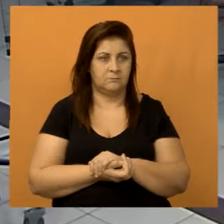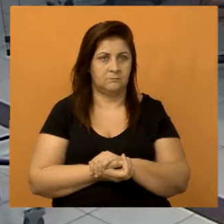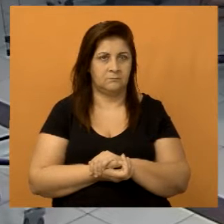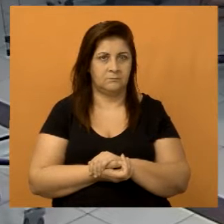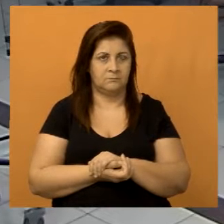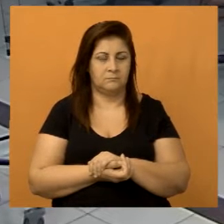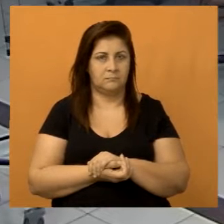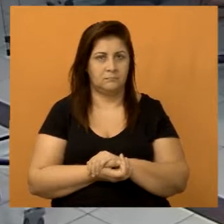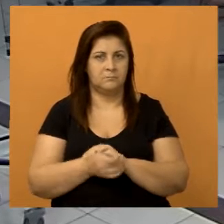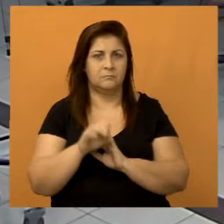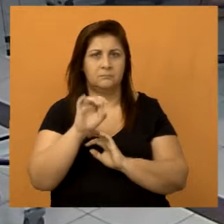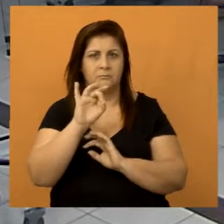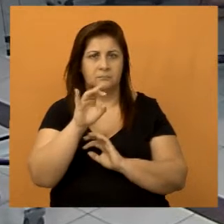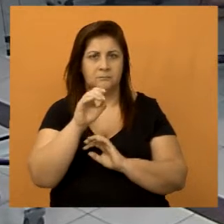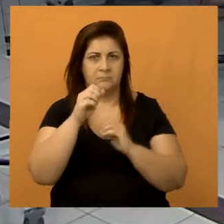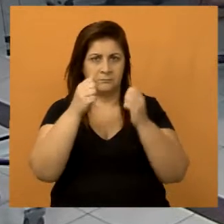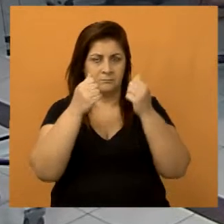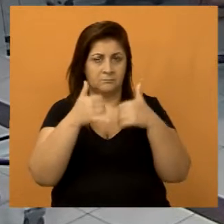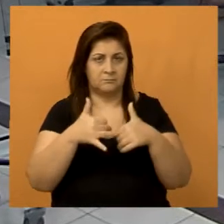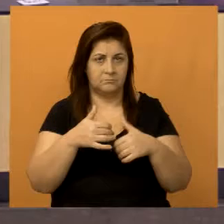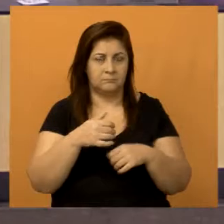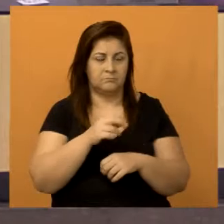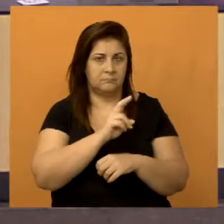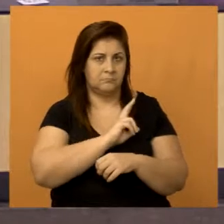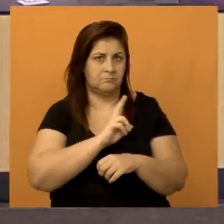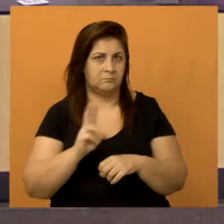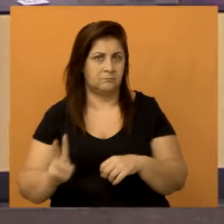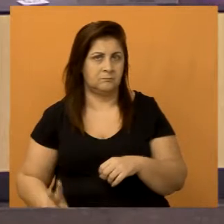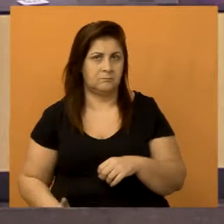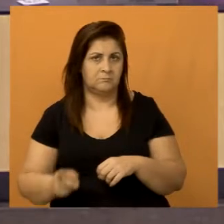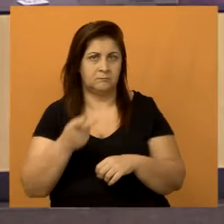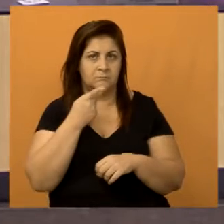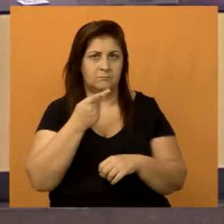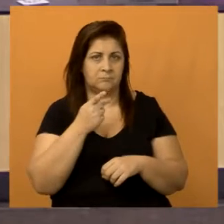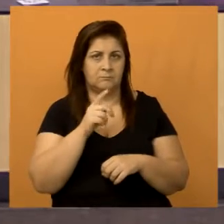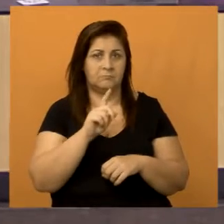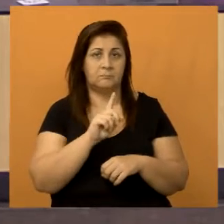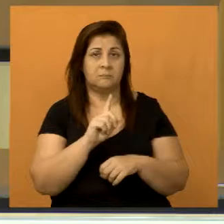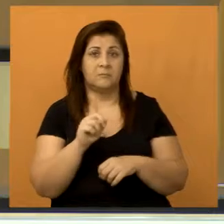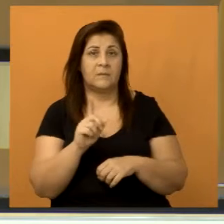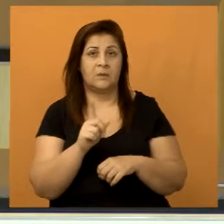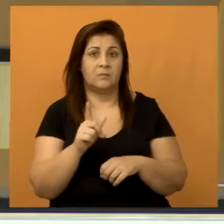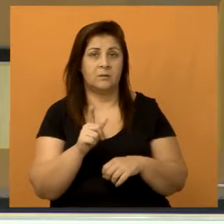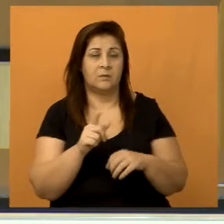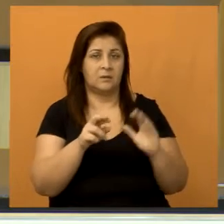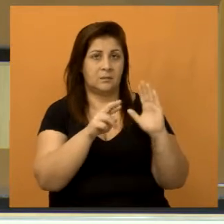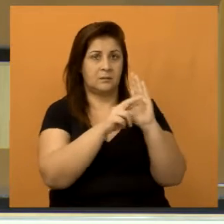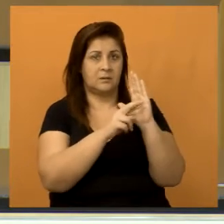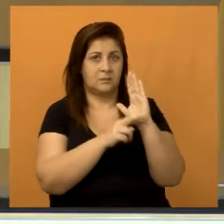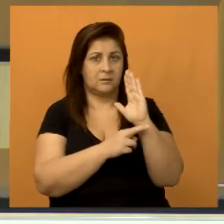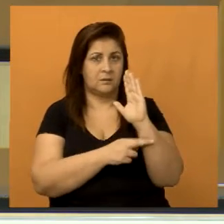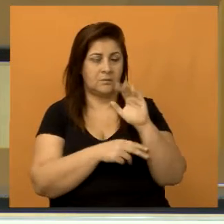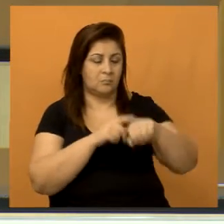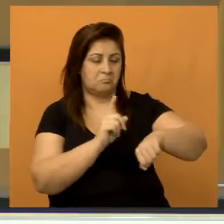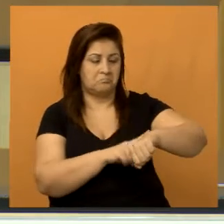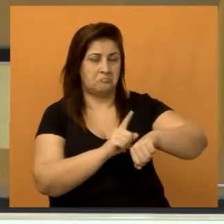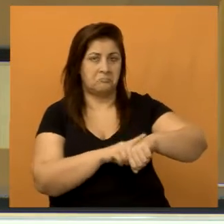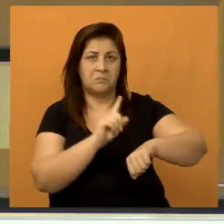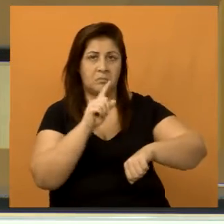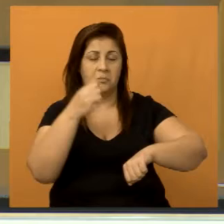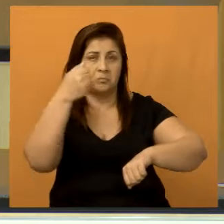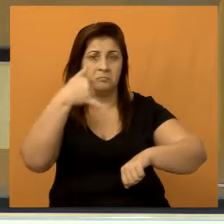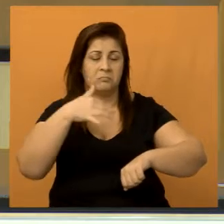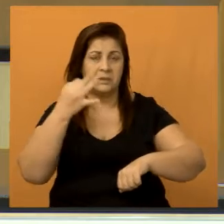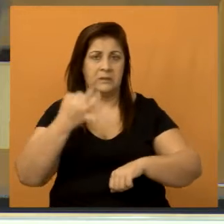Só fazendo a correção, como disse o nobre vereador, não está previsto no regimento um tempo especificado para